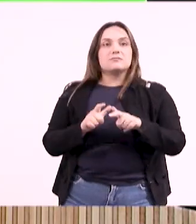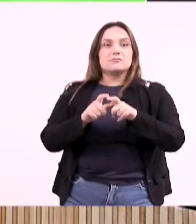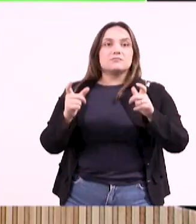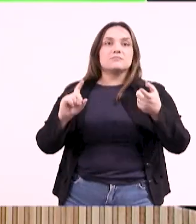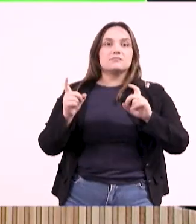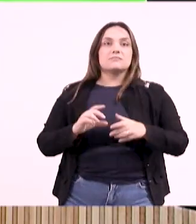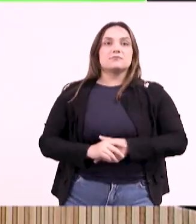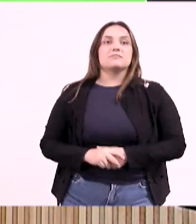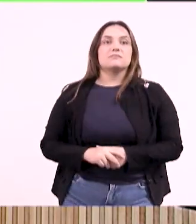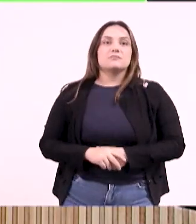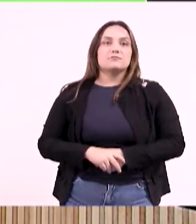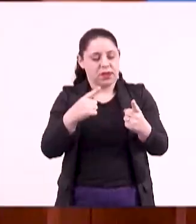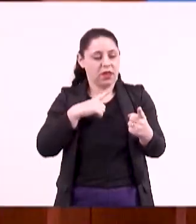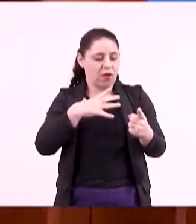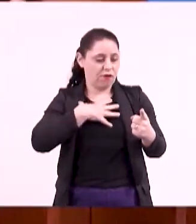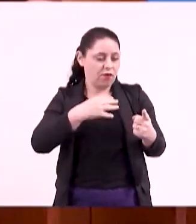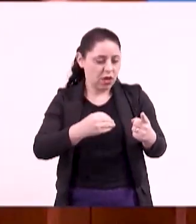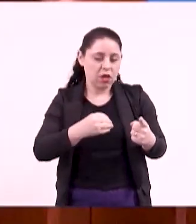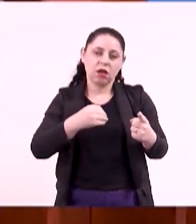expediente.